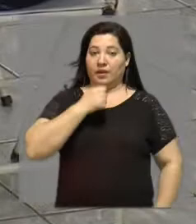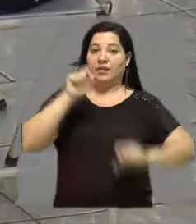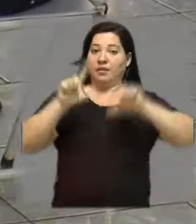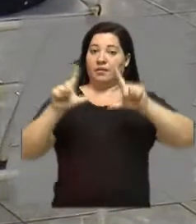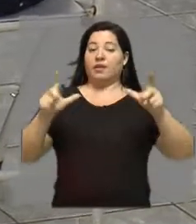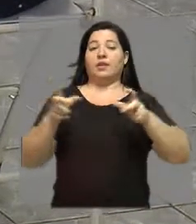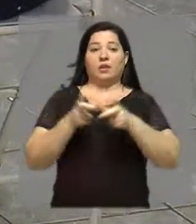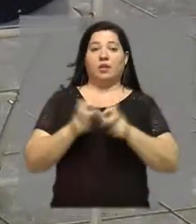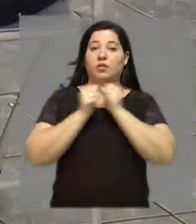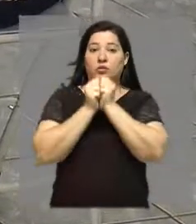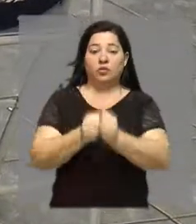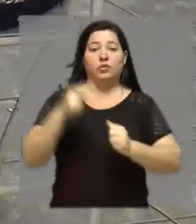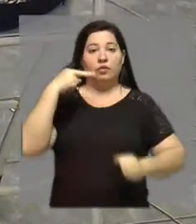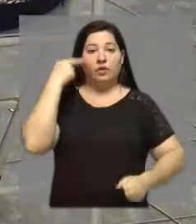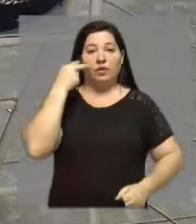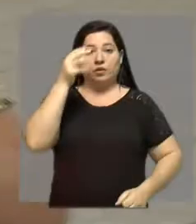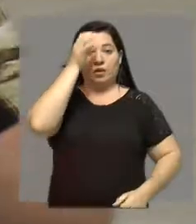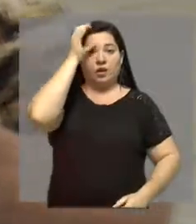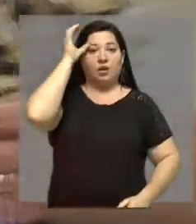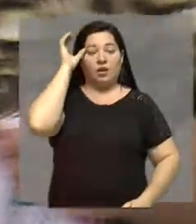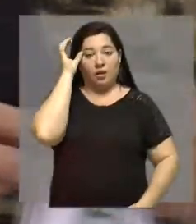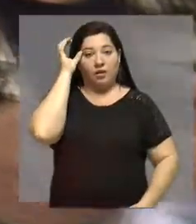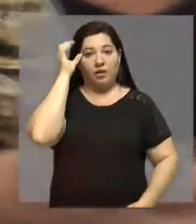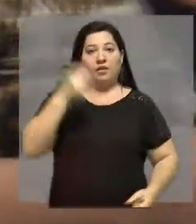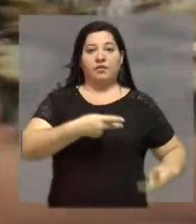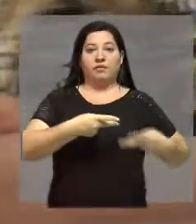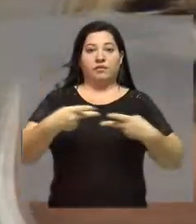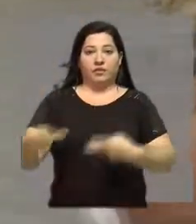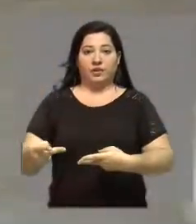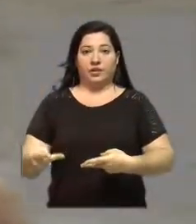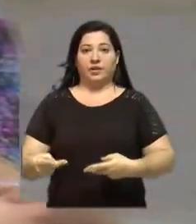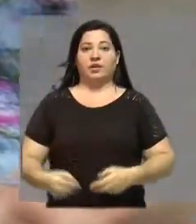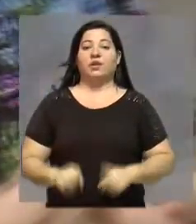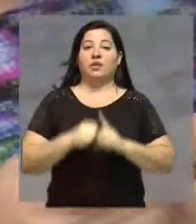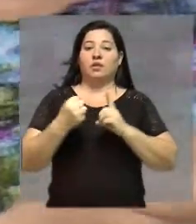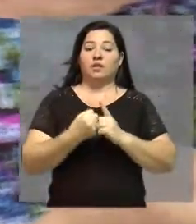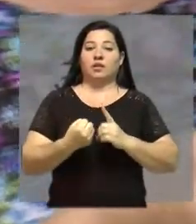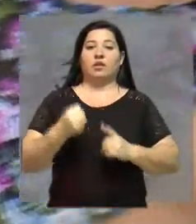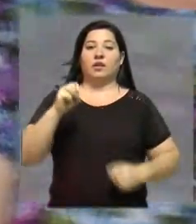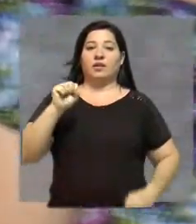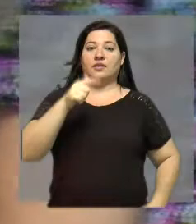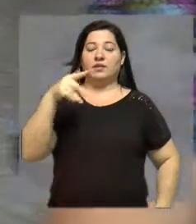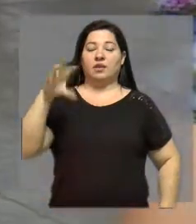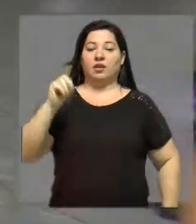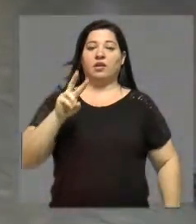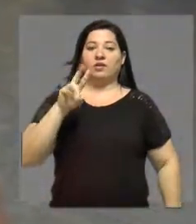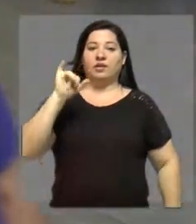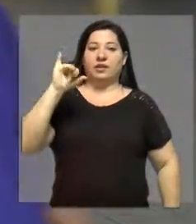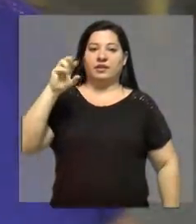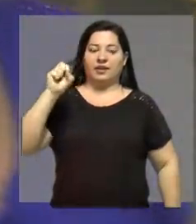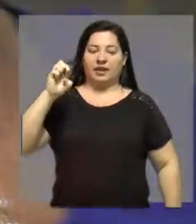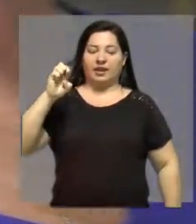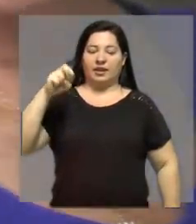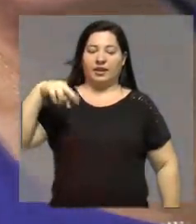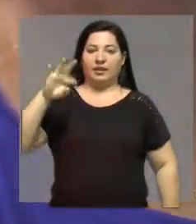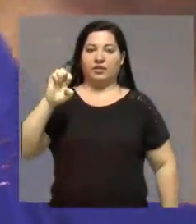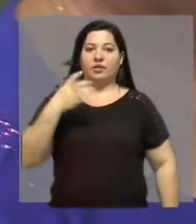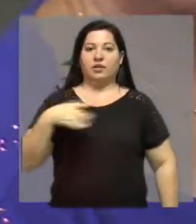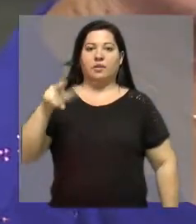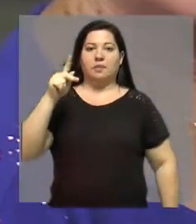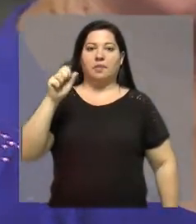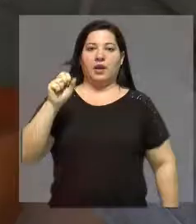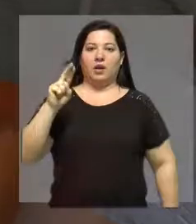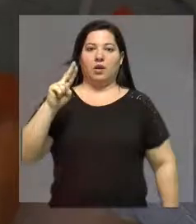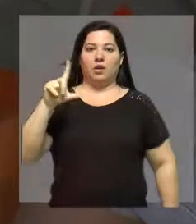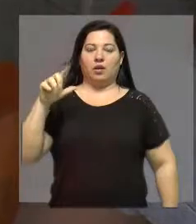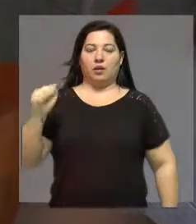A reportagem da TV Câmara acompanhou o vereador Caio Lima durante visita à sede da Sociedade São Vicente de Paulo, conhecido também como Vicentinos.